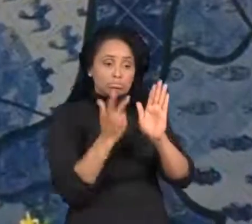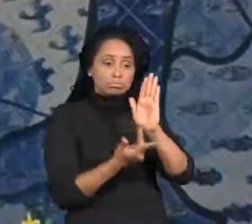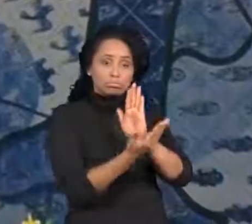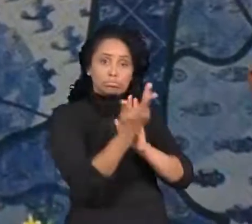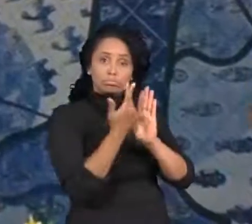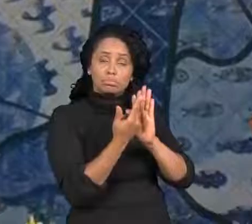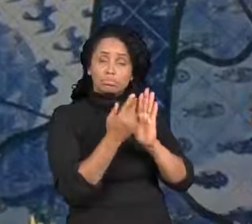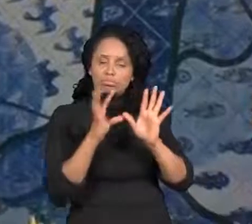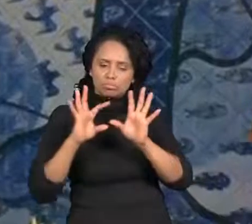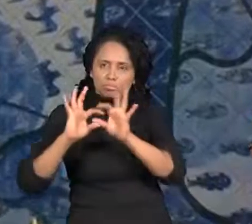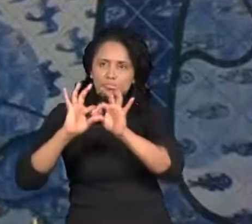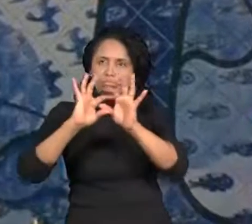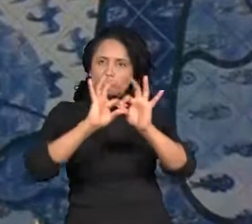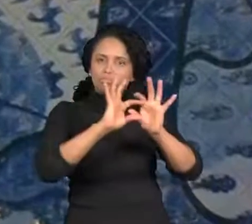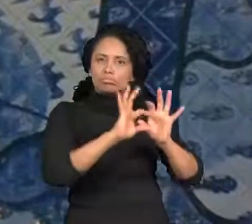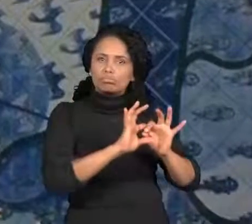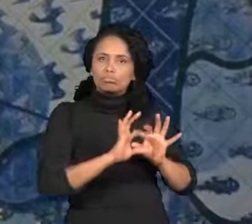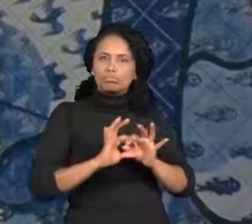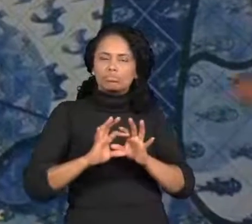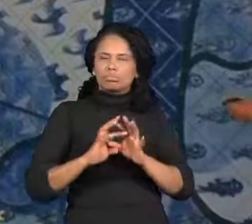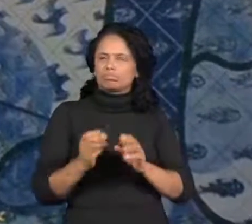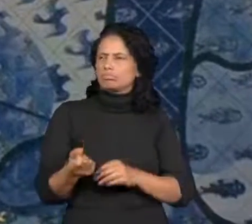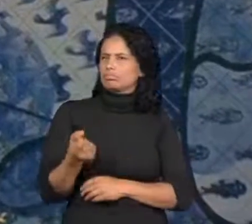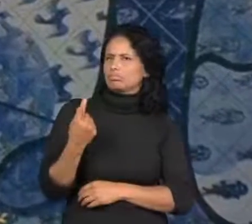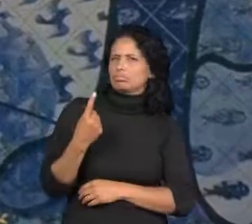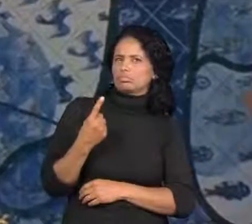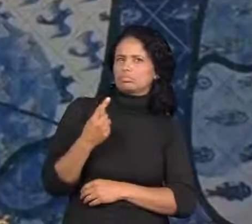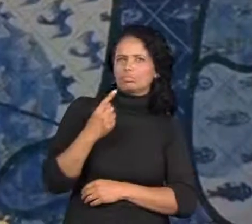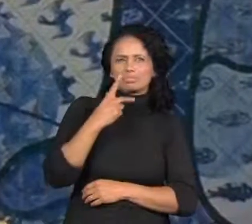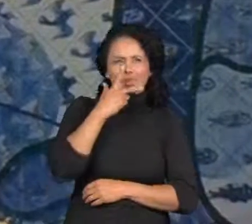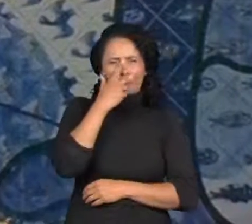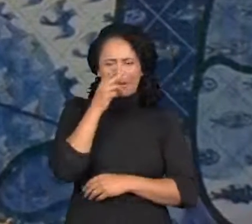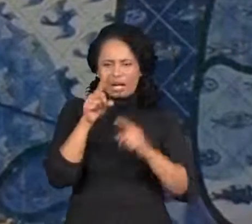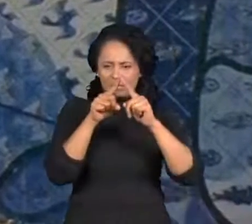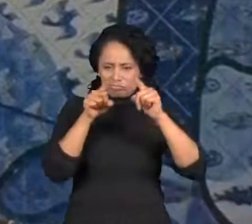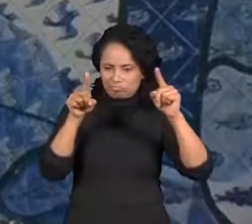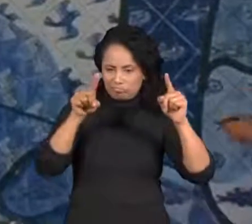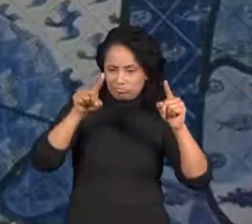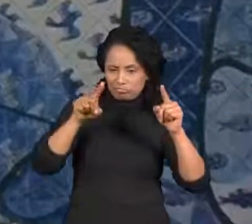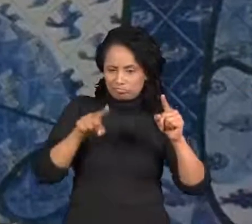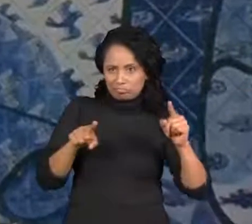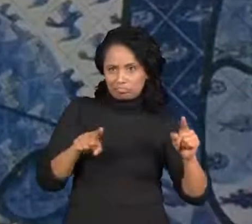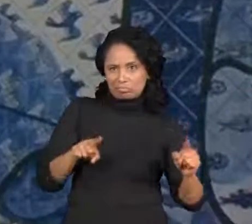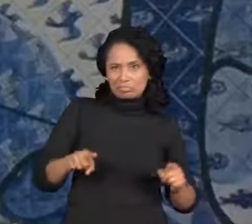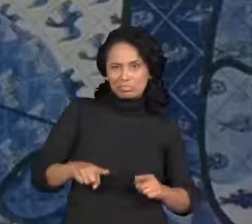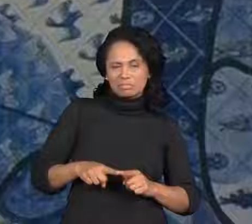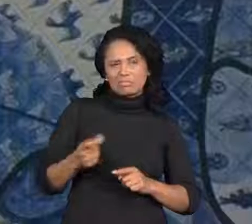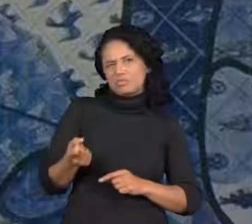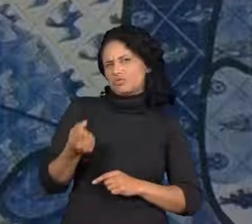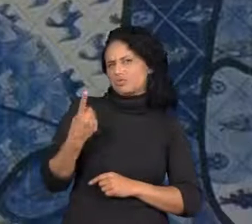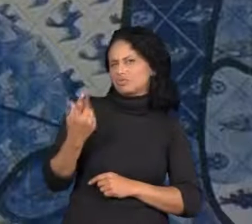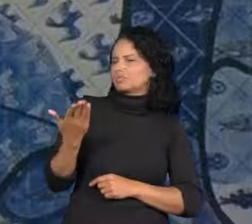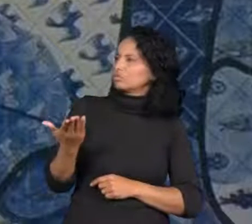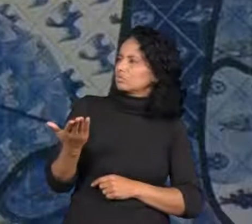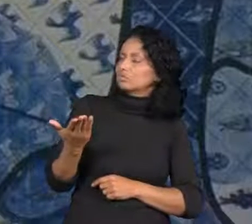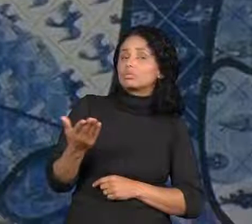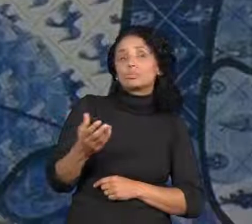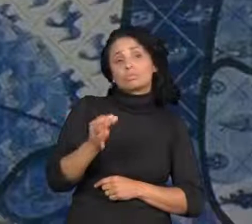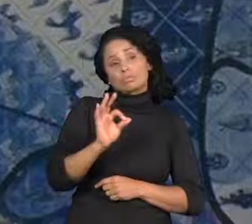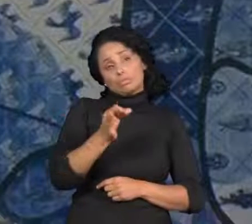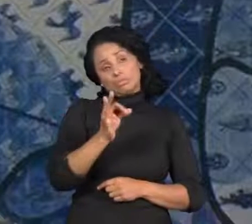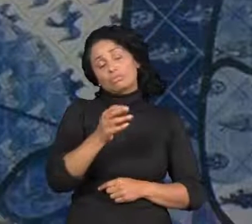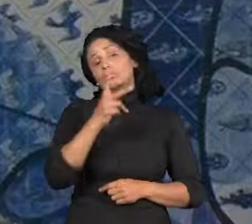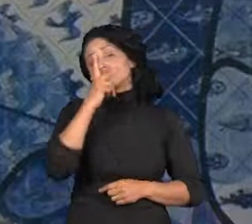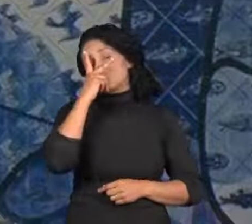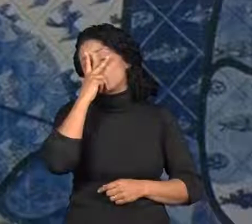jeito que ele colocou o azulejo está diferente, porque ele tá tipo um losango, sabe? Não tá o quadradinho. Isso, né? Isso daí, se eu não me engano, deixa eu ver